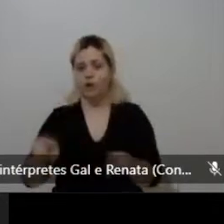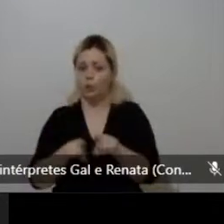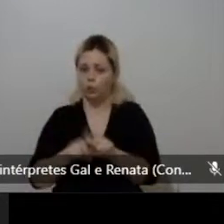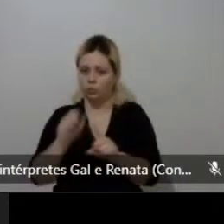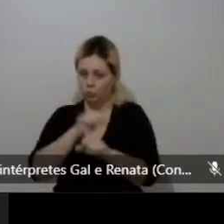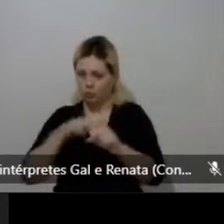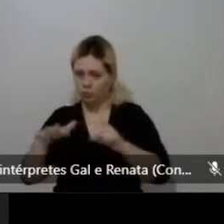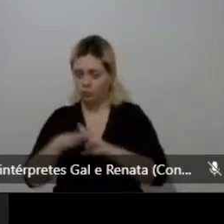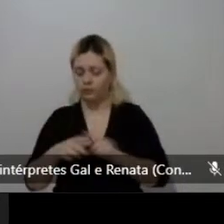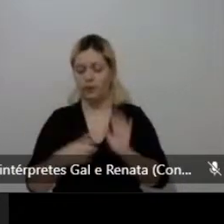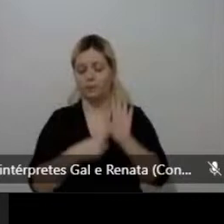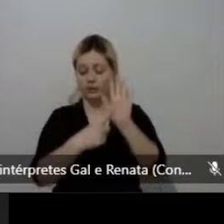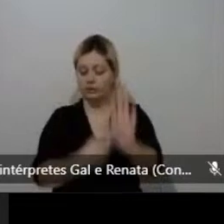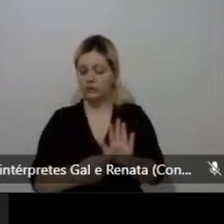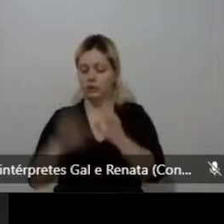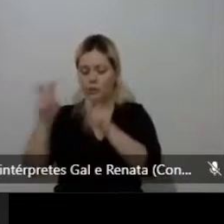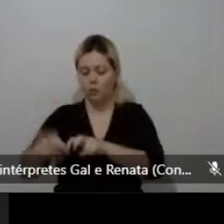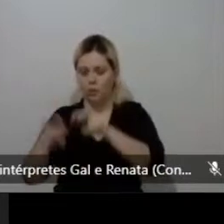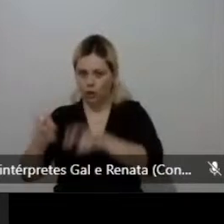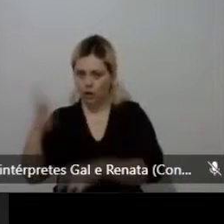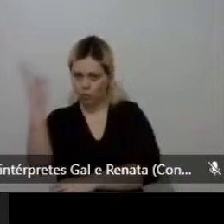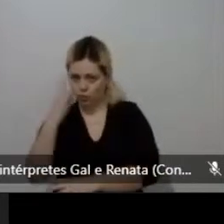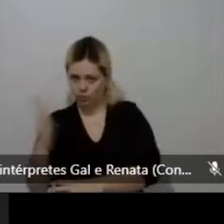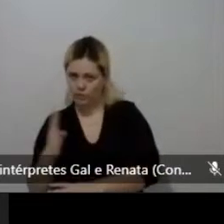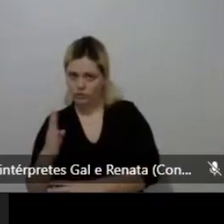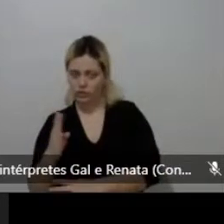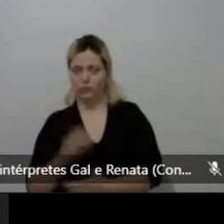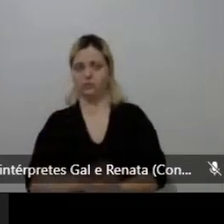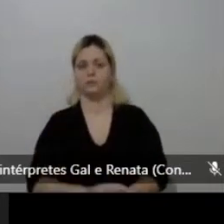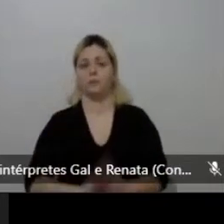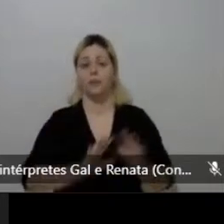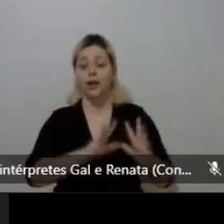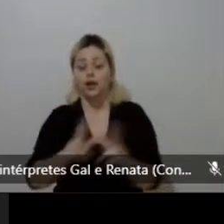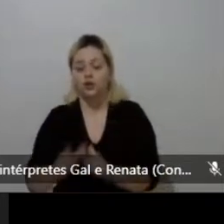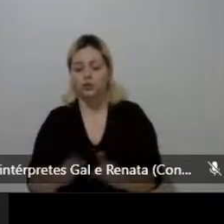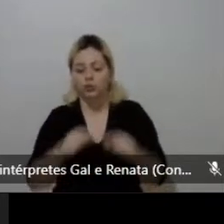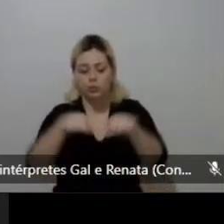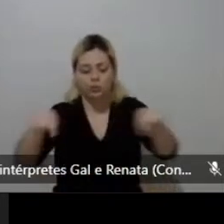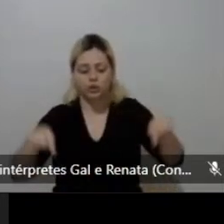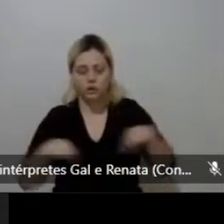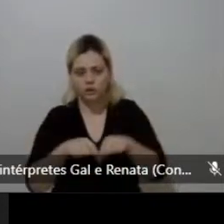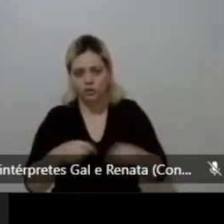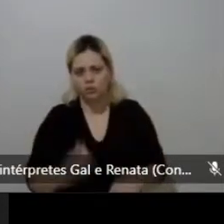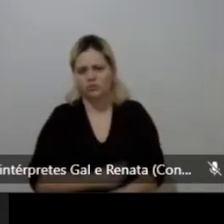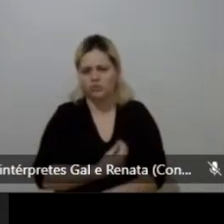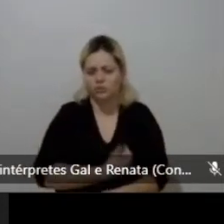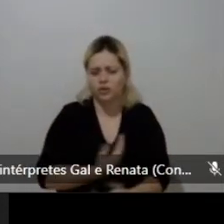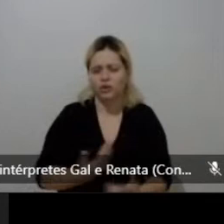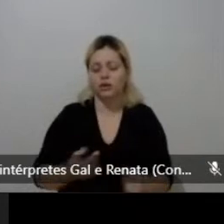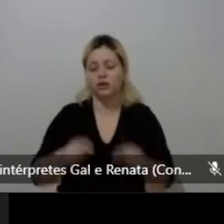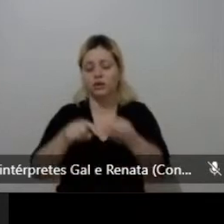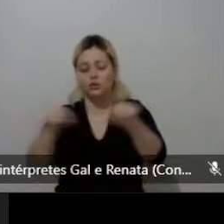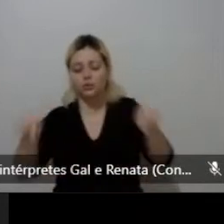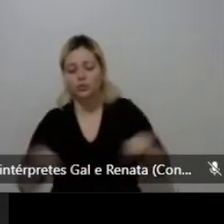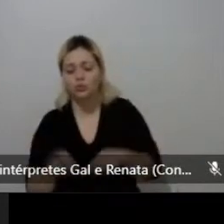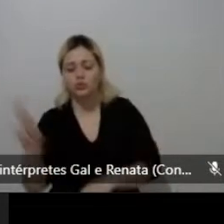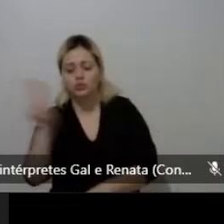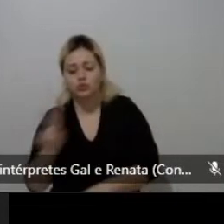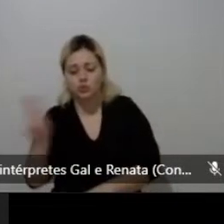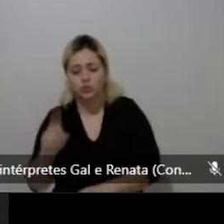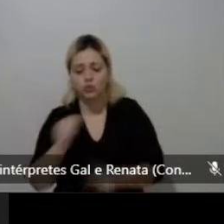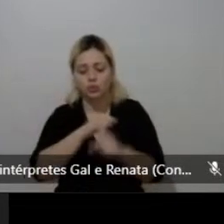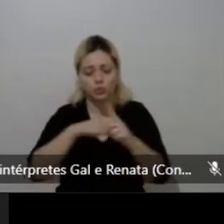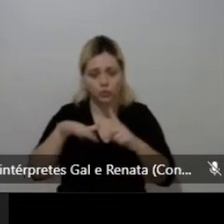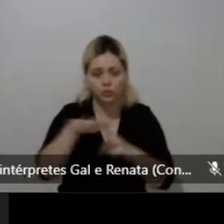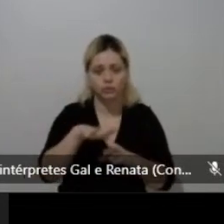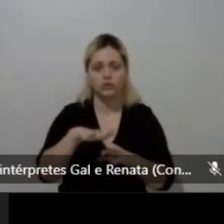no Brasil, né, sobre esses territórios de vida, sobre esses territórios de uso comum, que